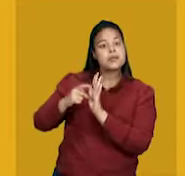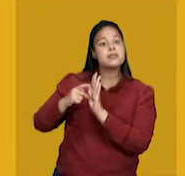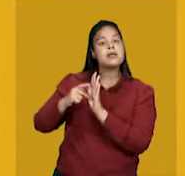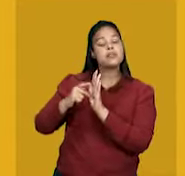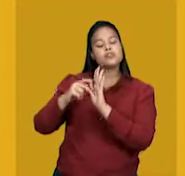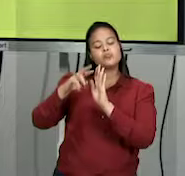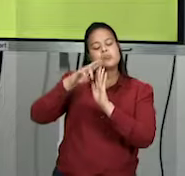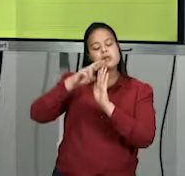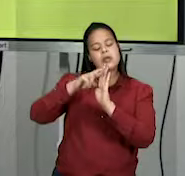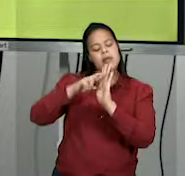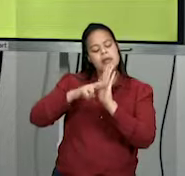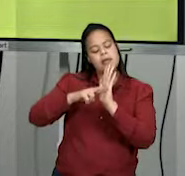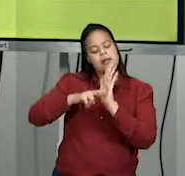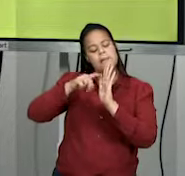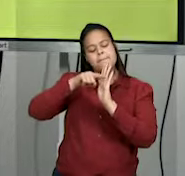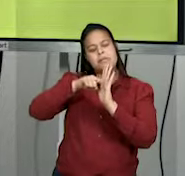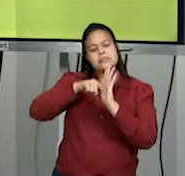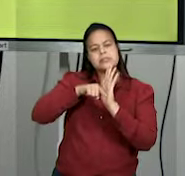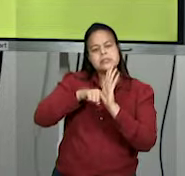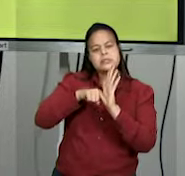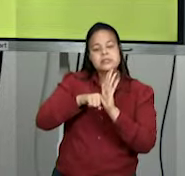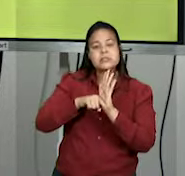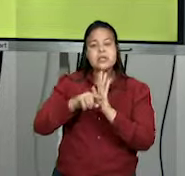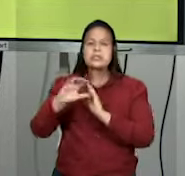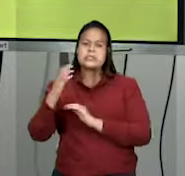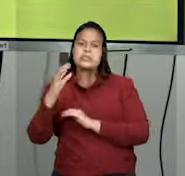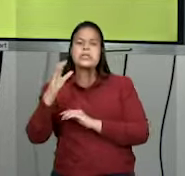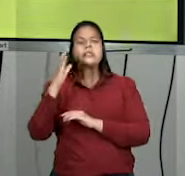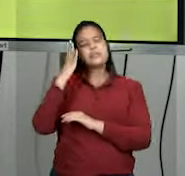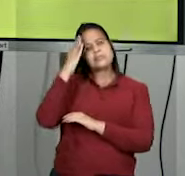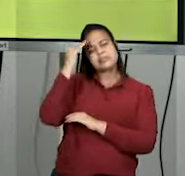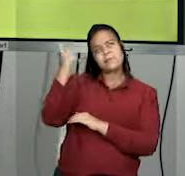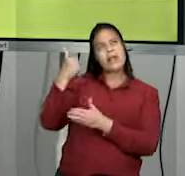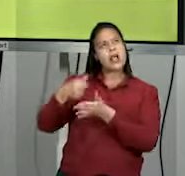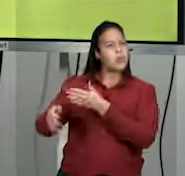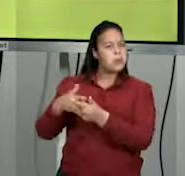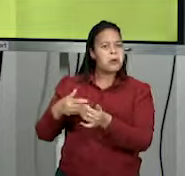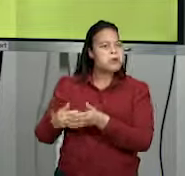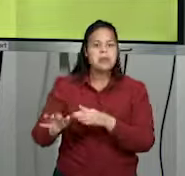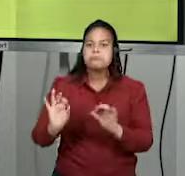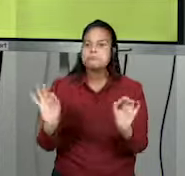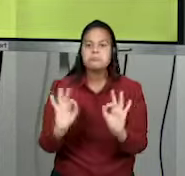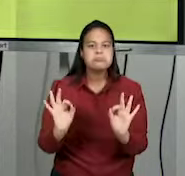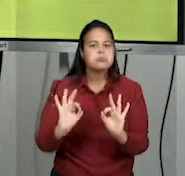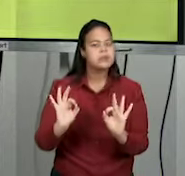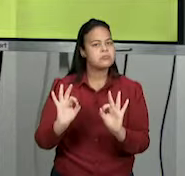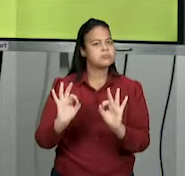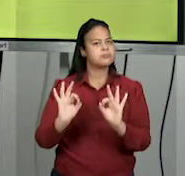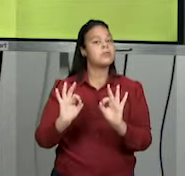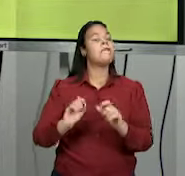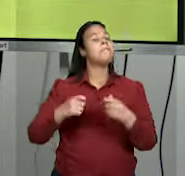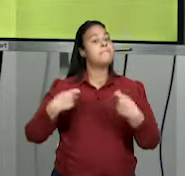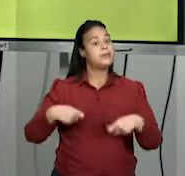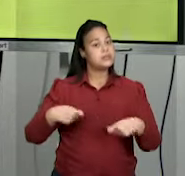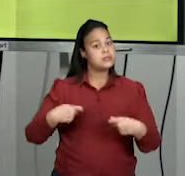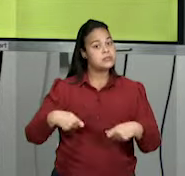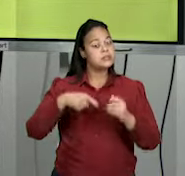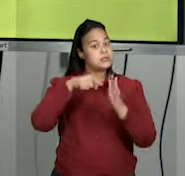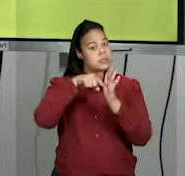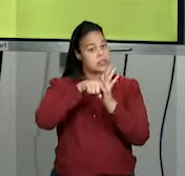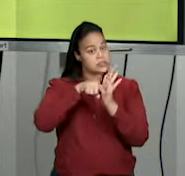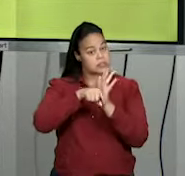científico. Então, a ciência não é simplesmente um saber qualquer, um saber empírico. Para ser ciência,